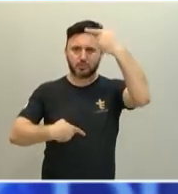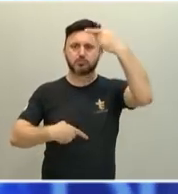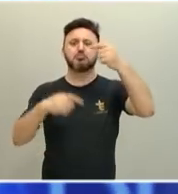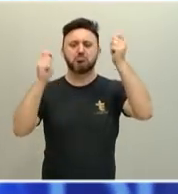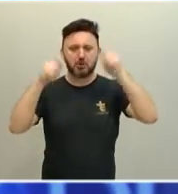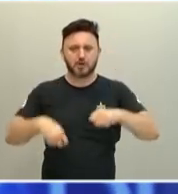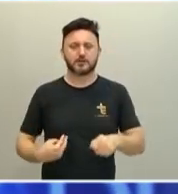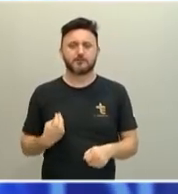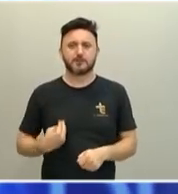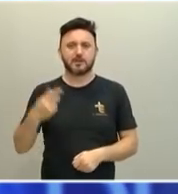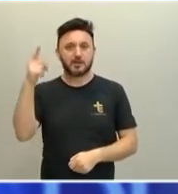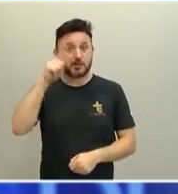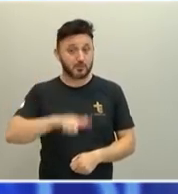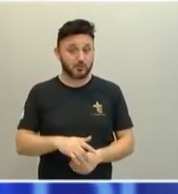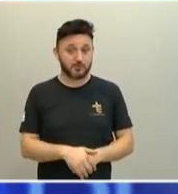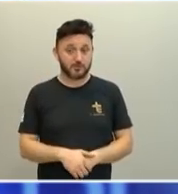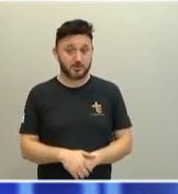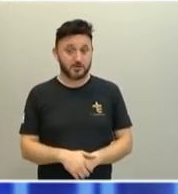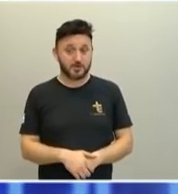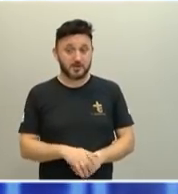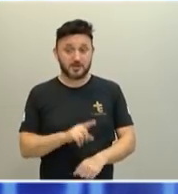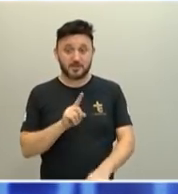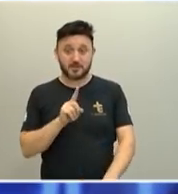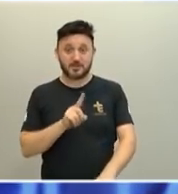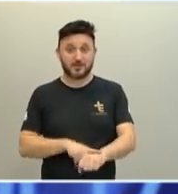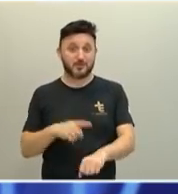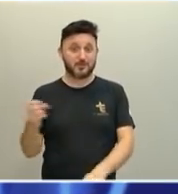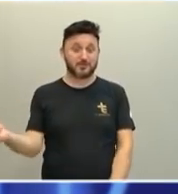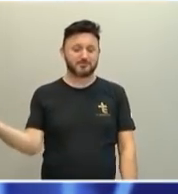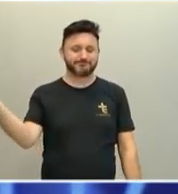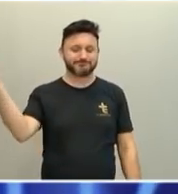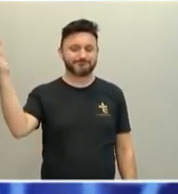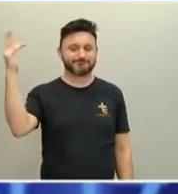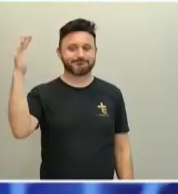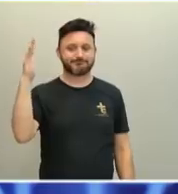E nessa hora... Que bênção.